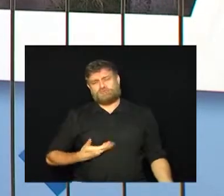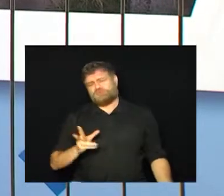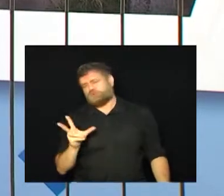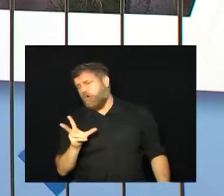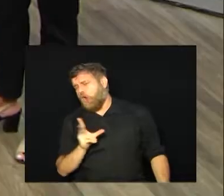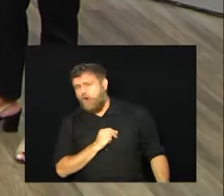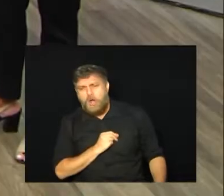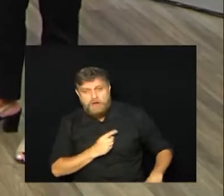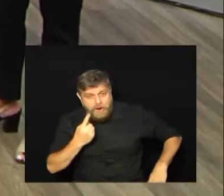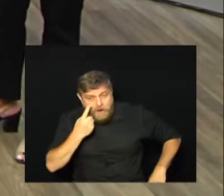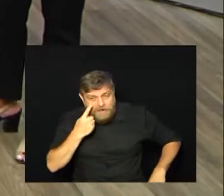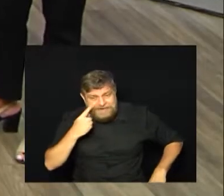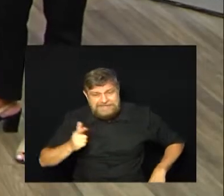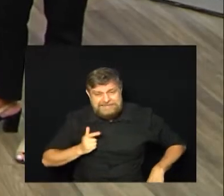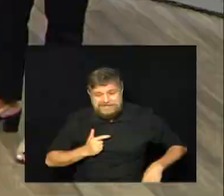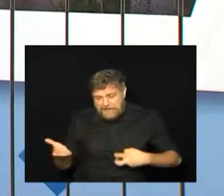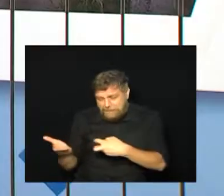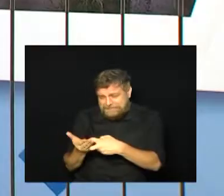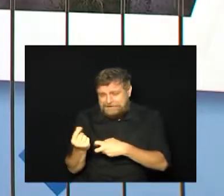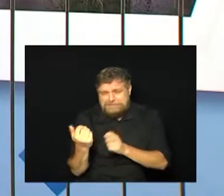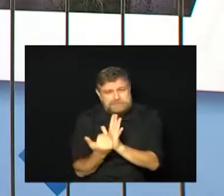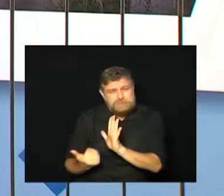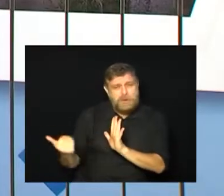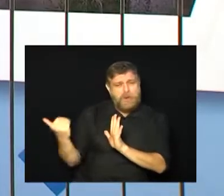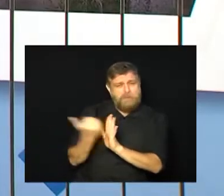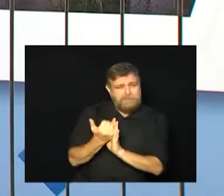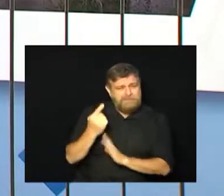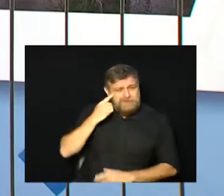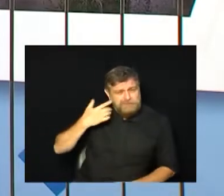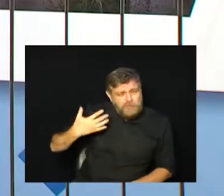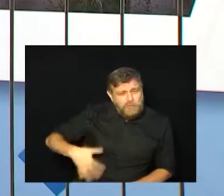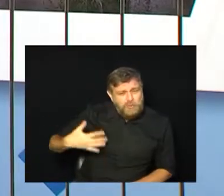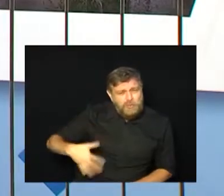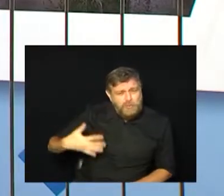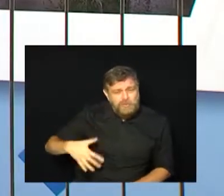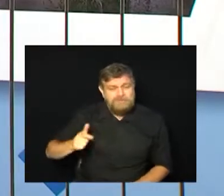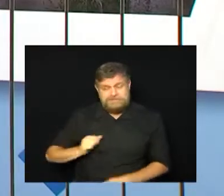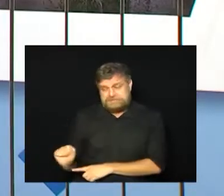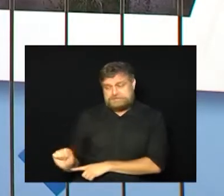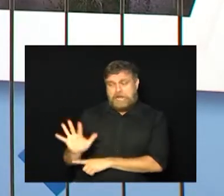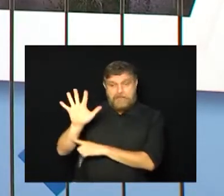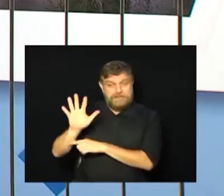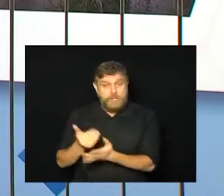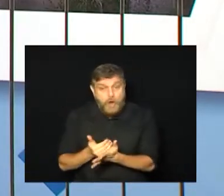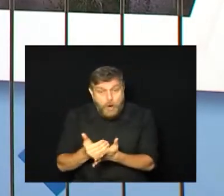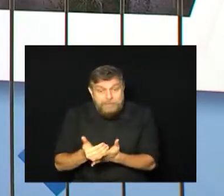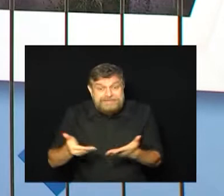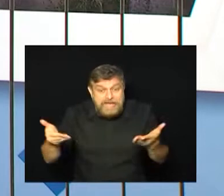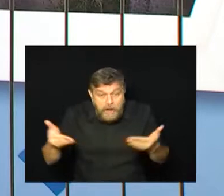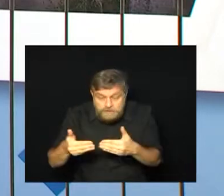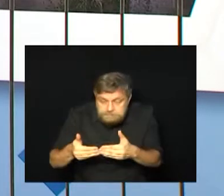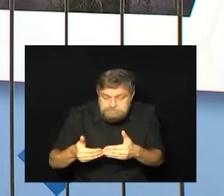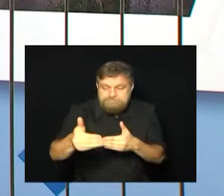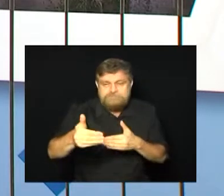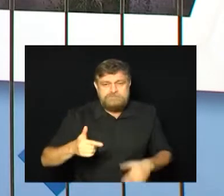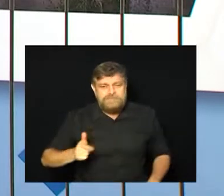só, Gabriel, teve reajuste na tarifa. Vamos lá para os dados, para esse aumento que começa a partir de hoje. Olha